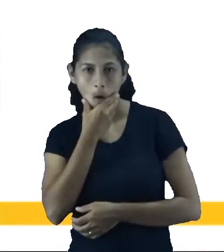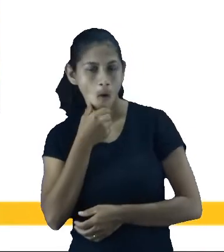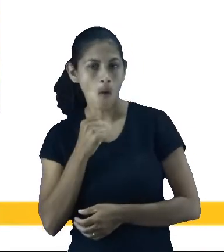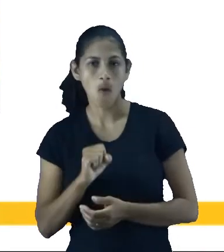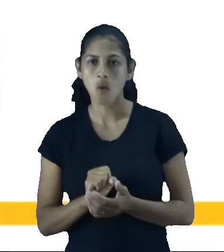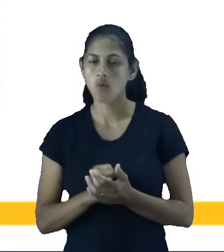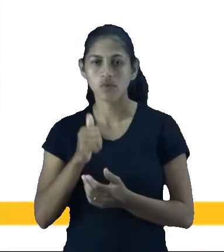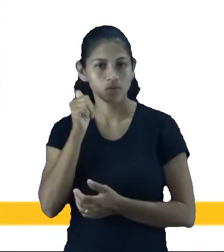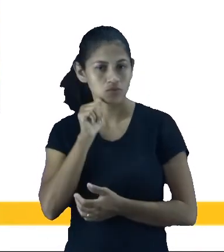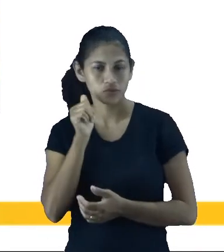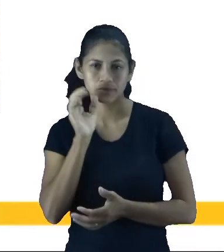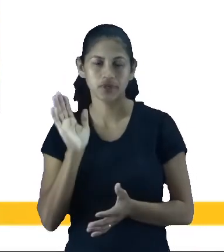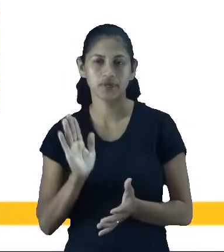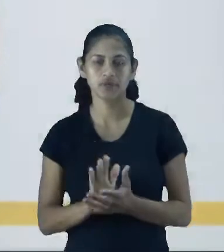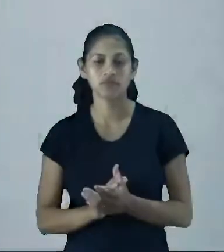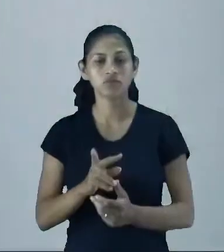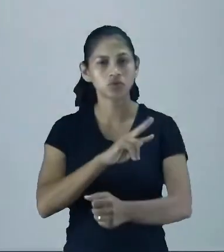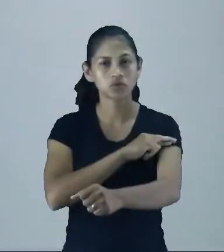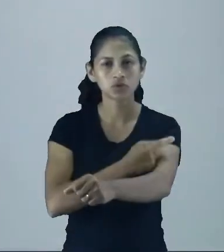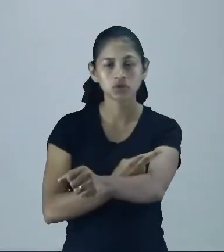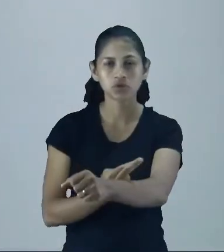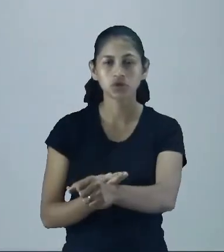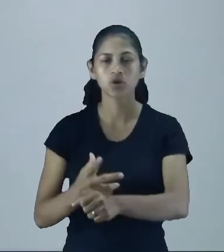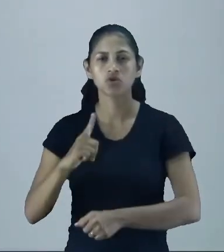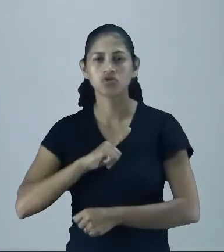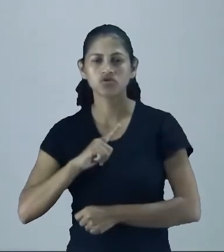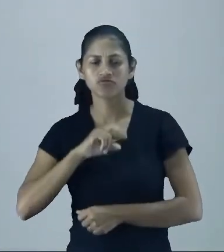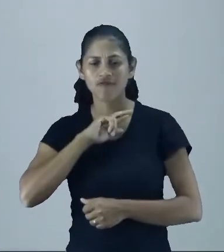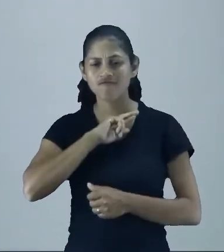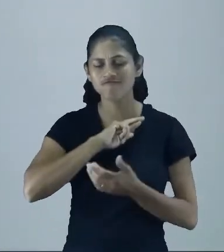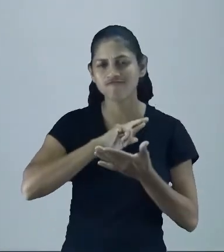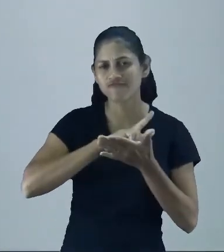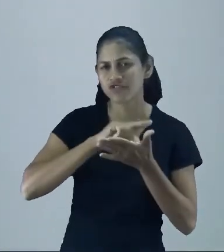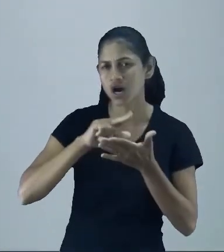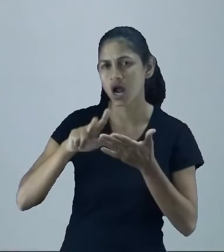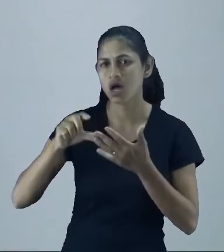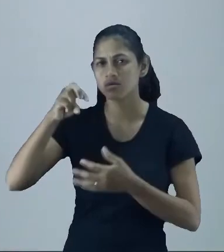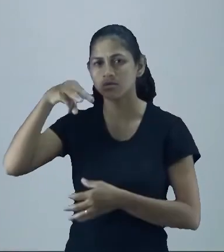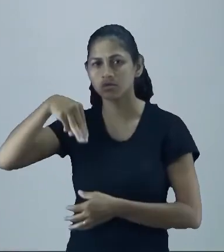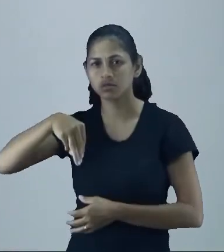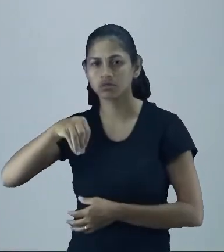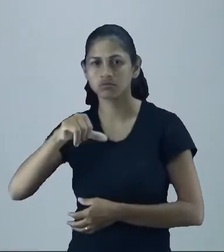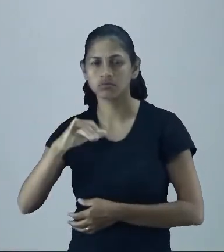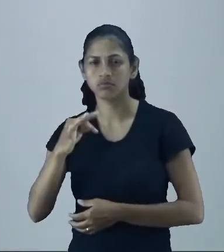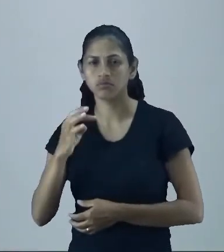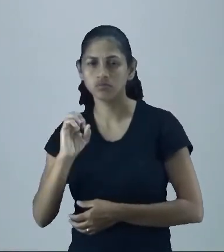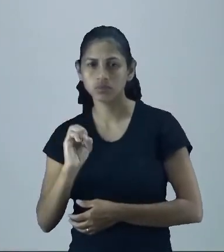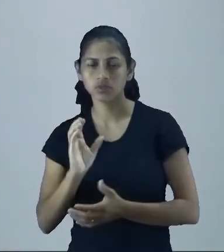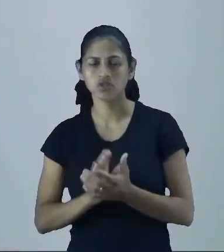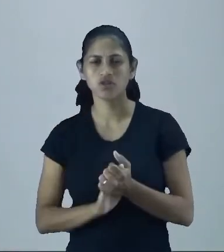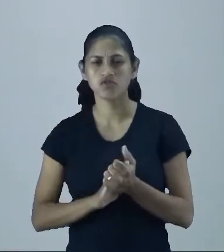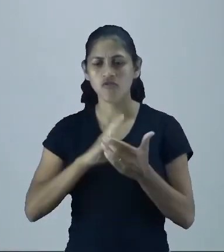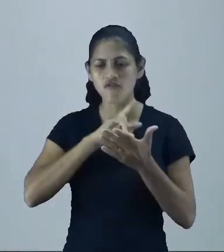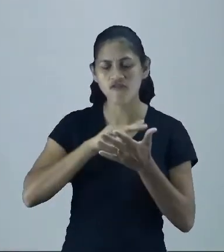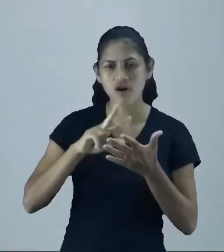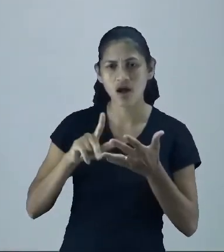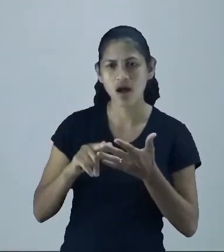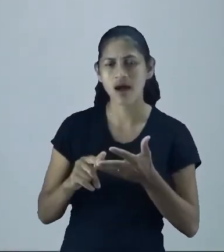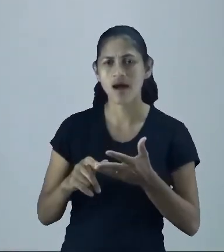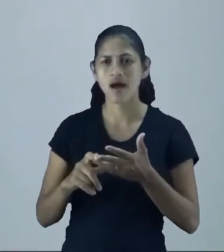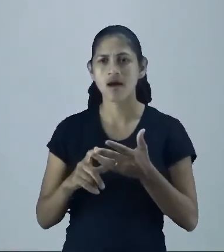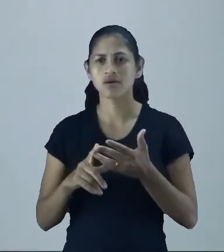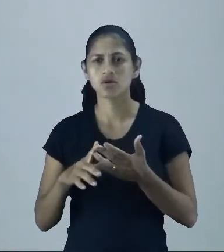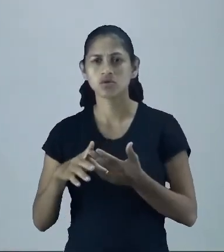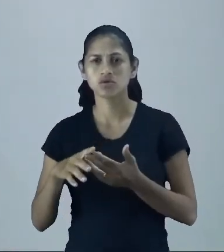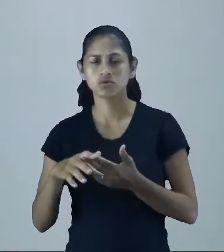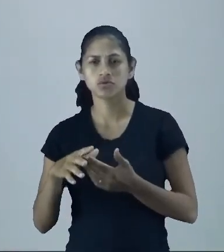na religião, eles tinham vários mitos, eles acreditavam em vários seres espirituais. E também